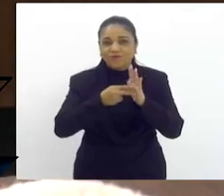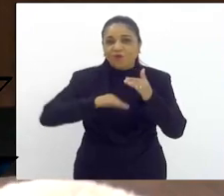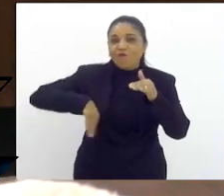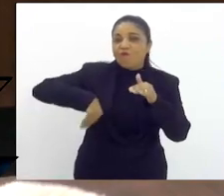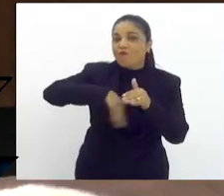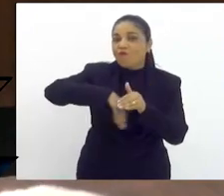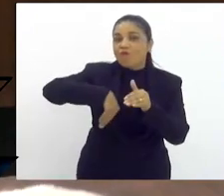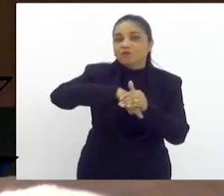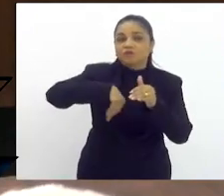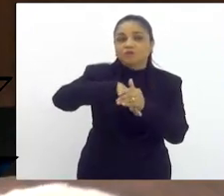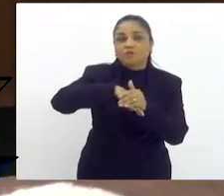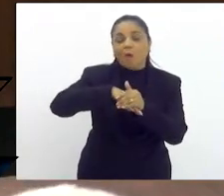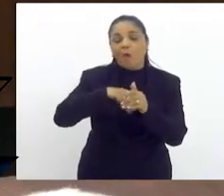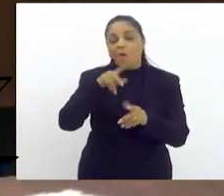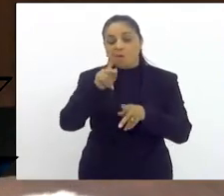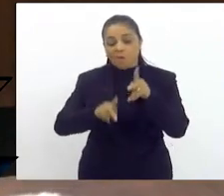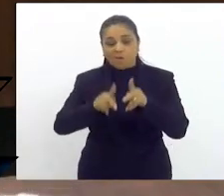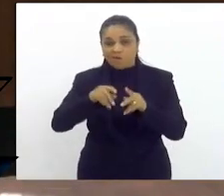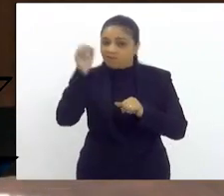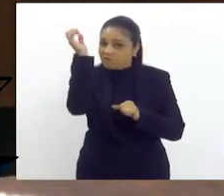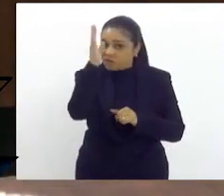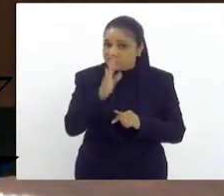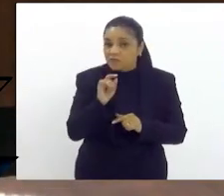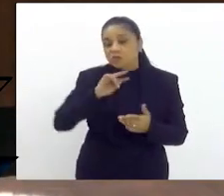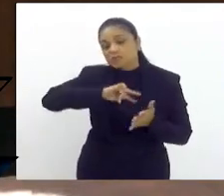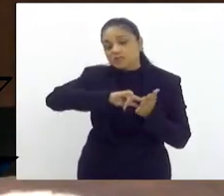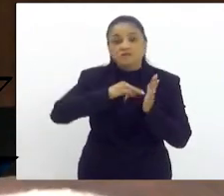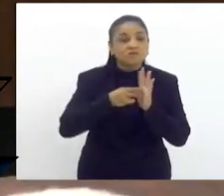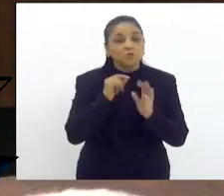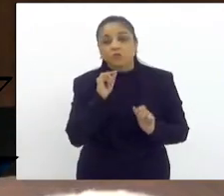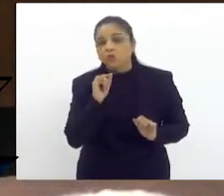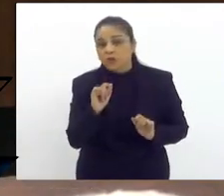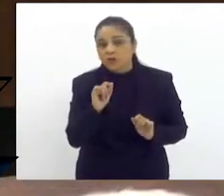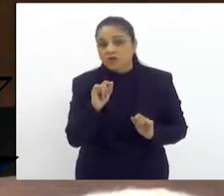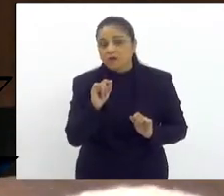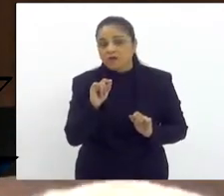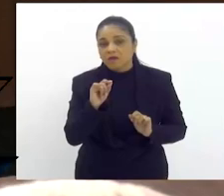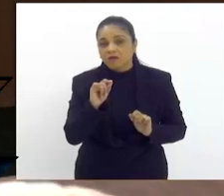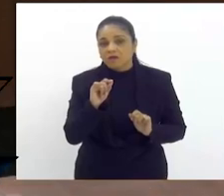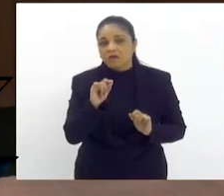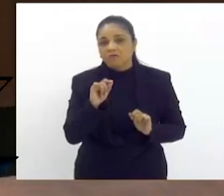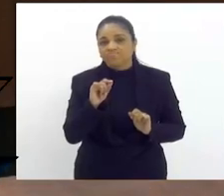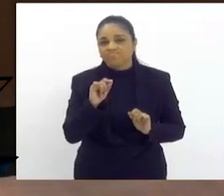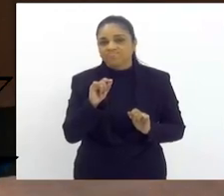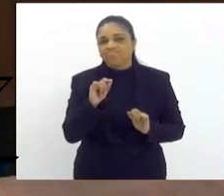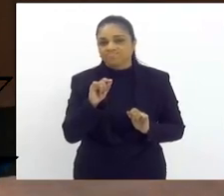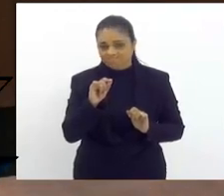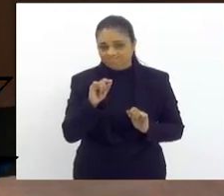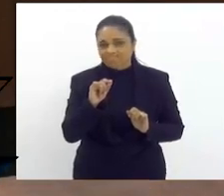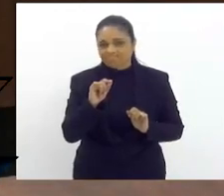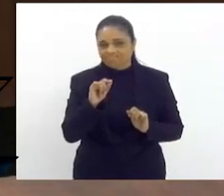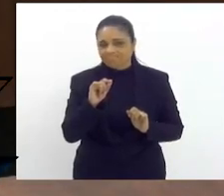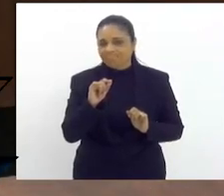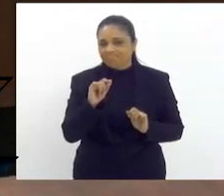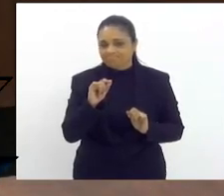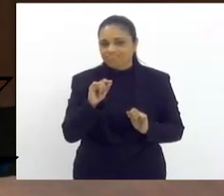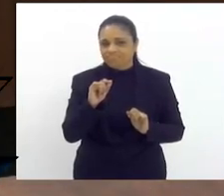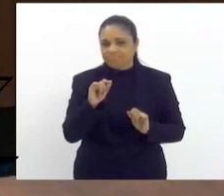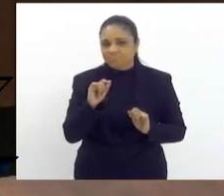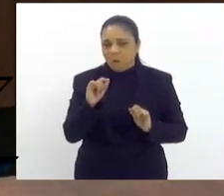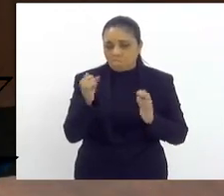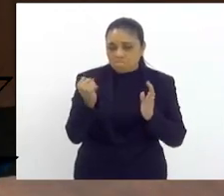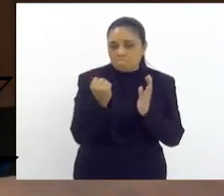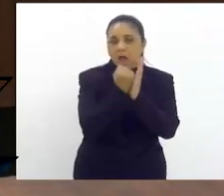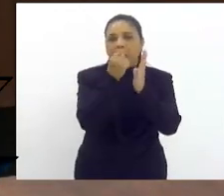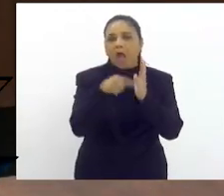brasileiro para o povo brasileiro o futebol significa muito significa a